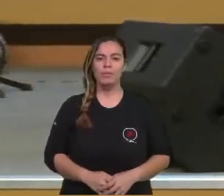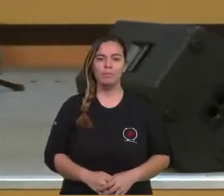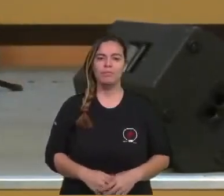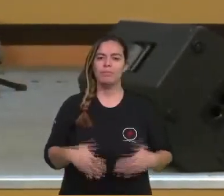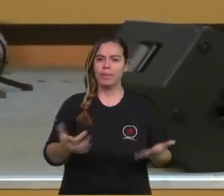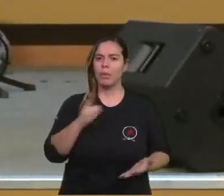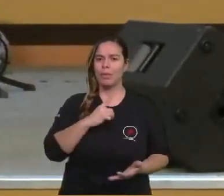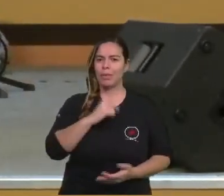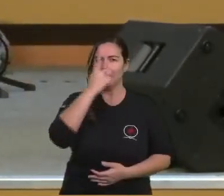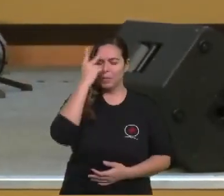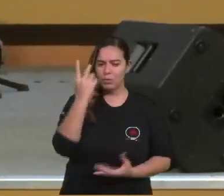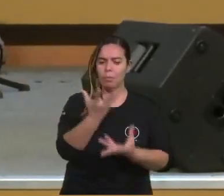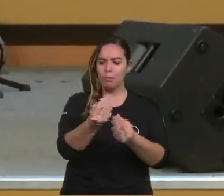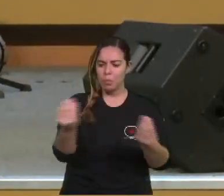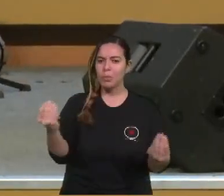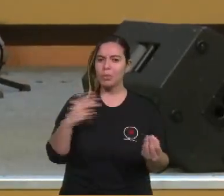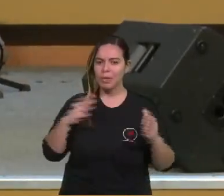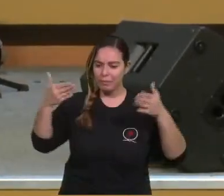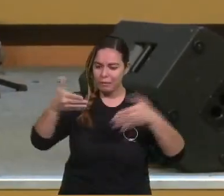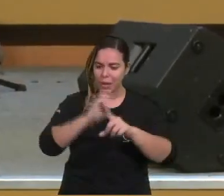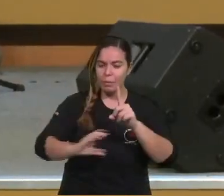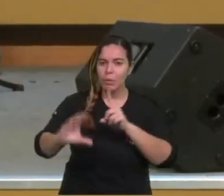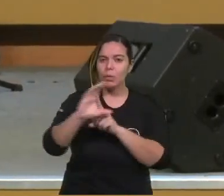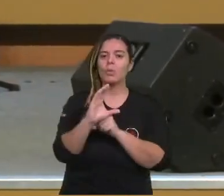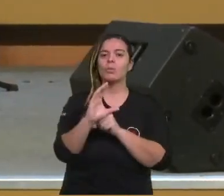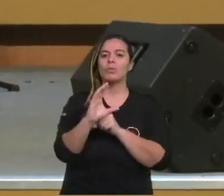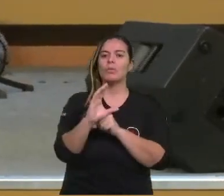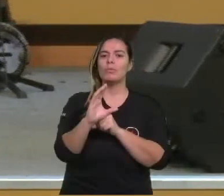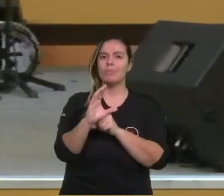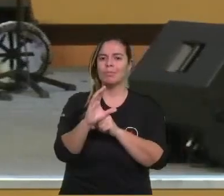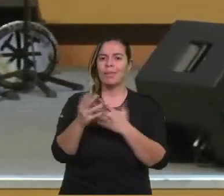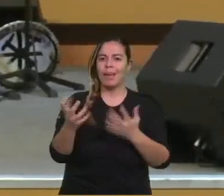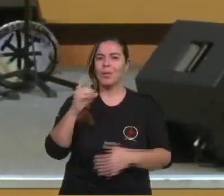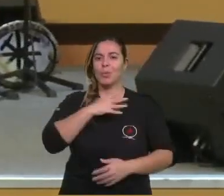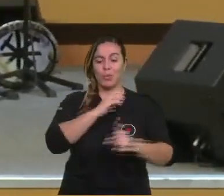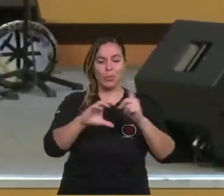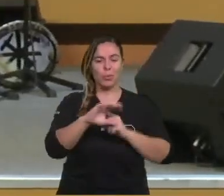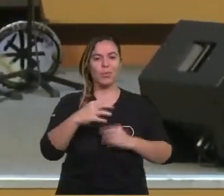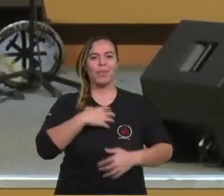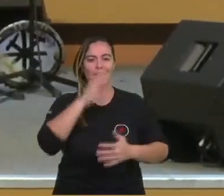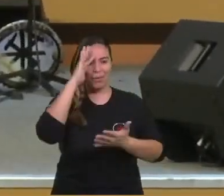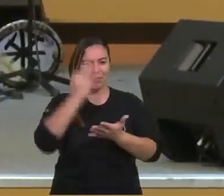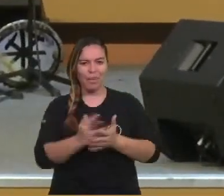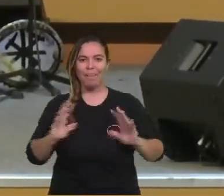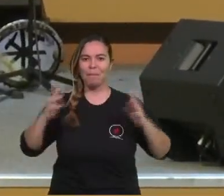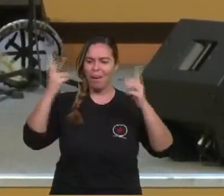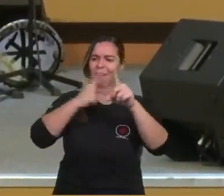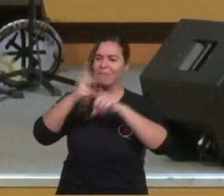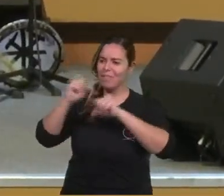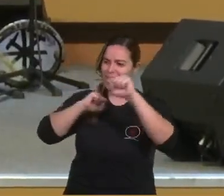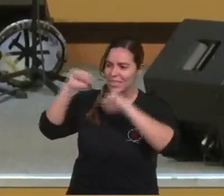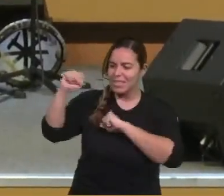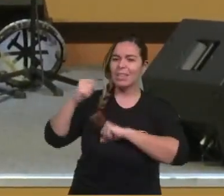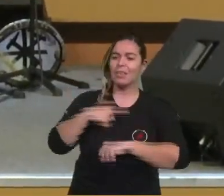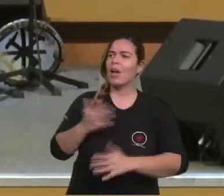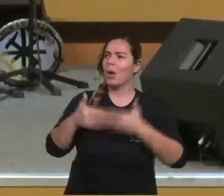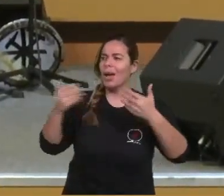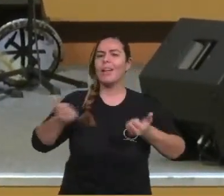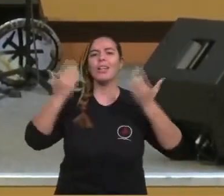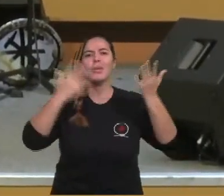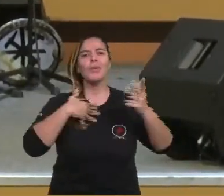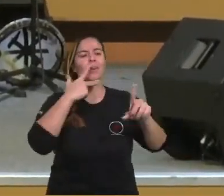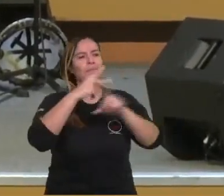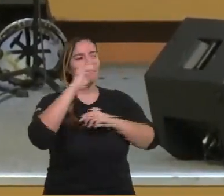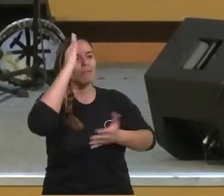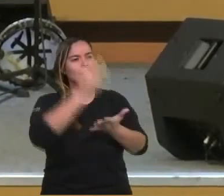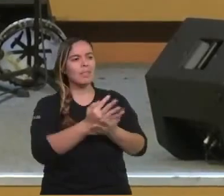E tem muita gente assim, que vem para o culto, eu já falei isso aqui. Aliás, no culto maior barato, né? Esse ambiente de fé, você vai vencer, você vai vencer. Aí você fala: aleluia, eu vou vencer.